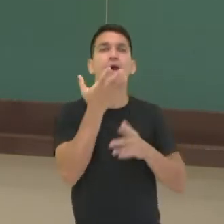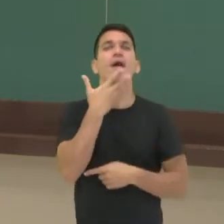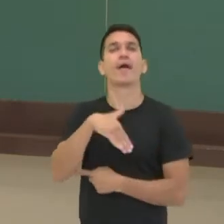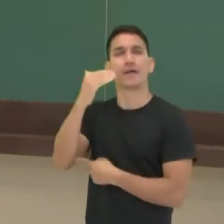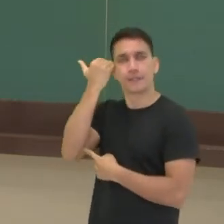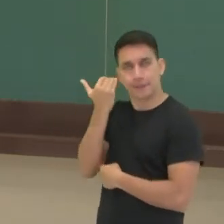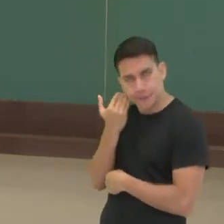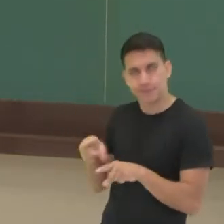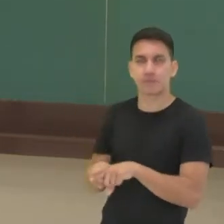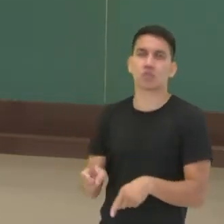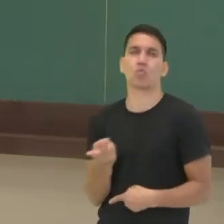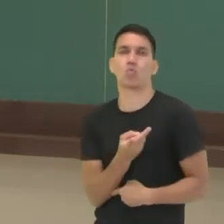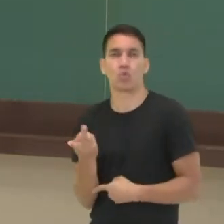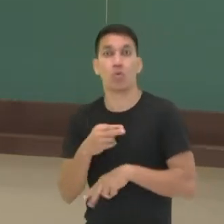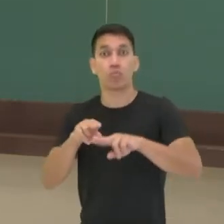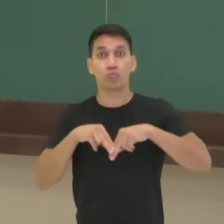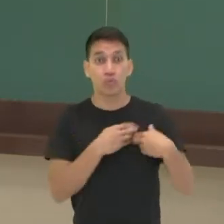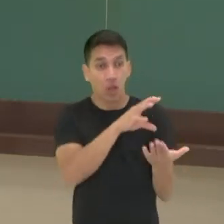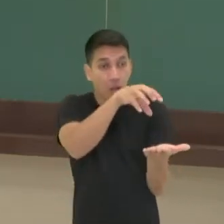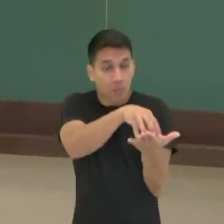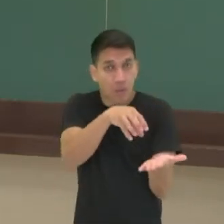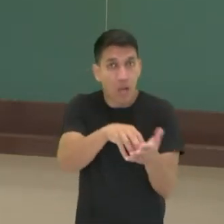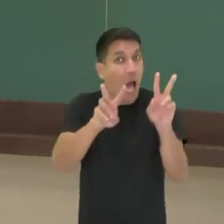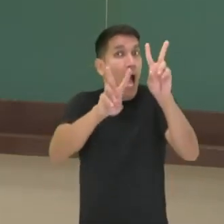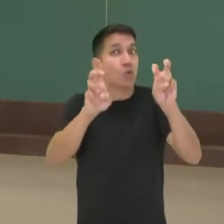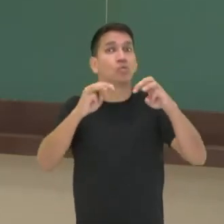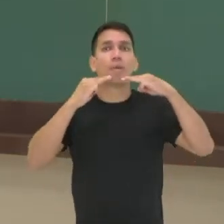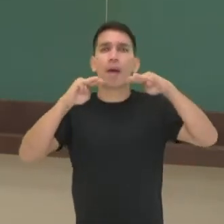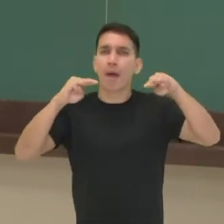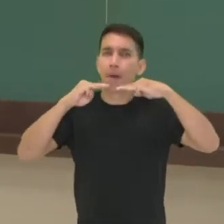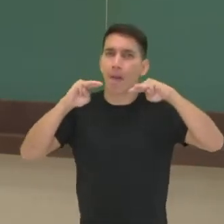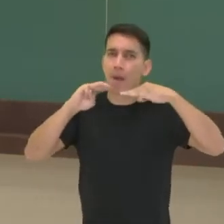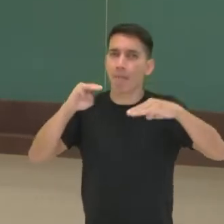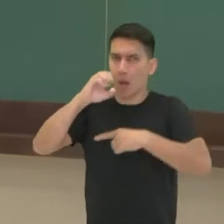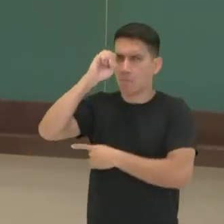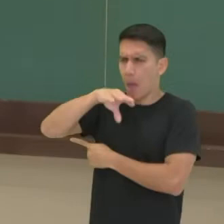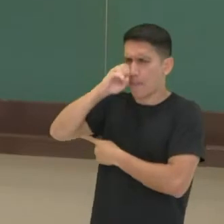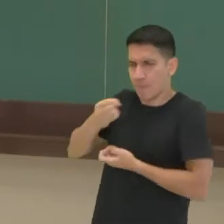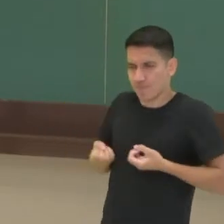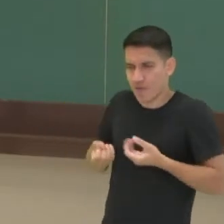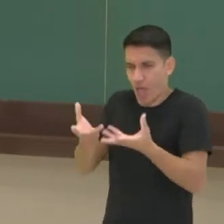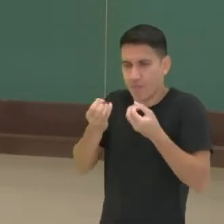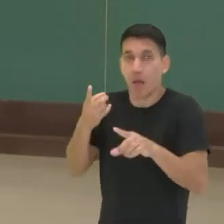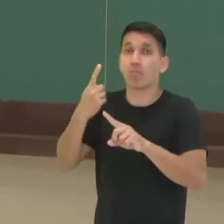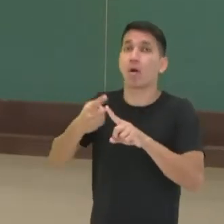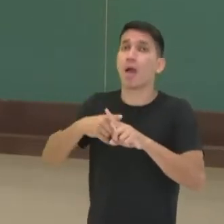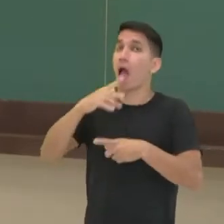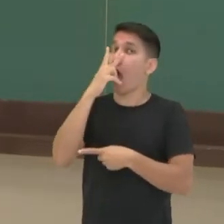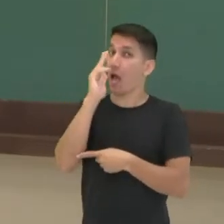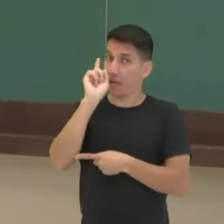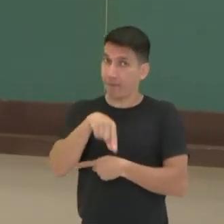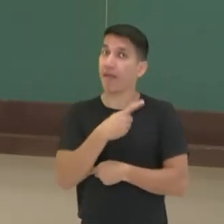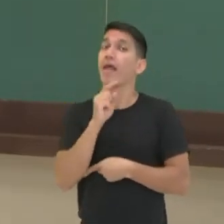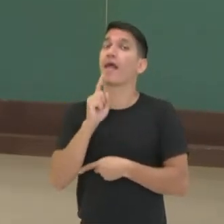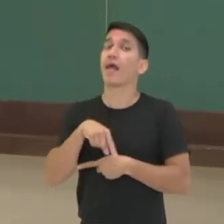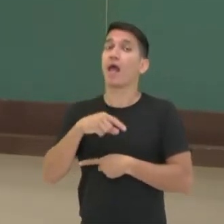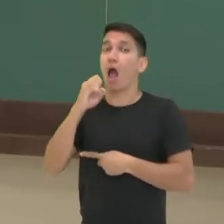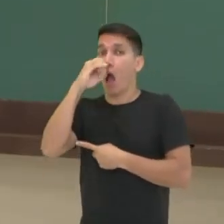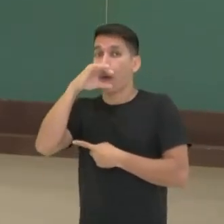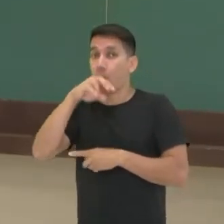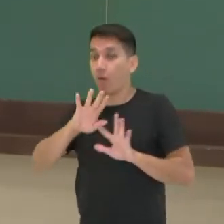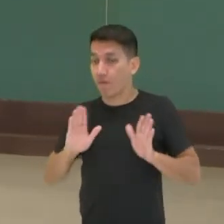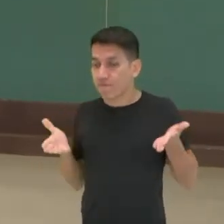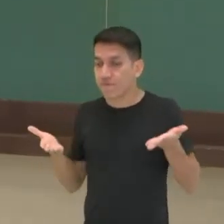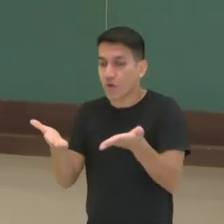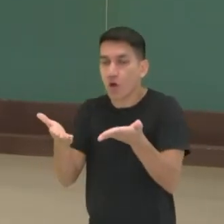CONANDA, em relação à propaganda abusiva, que ele considera abusiva qualquer propaganda direcionada ao